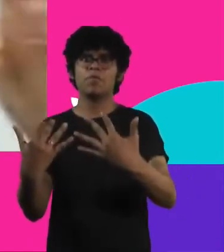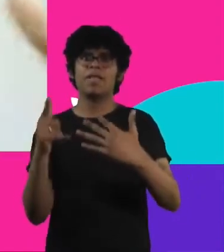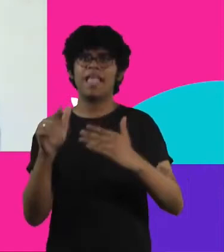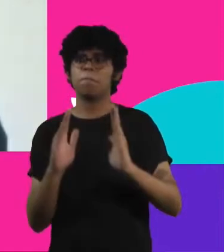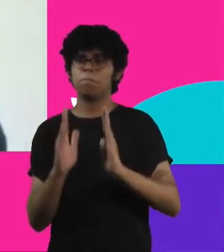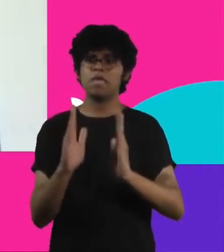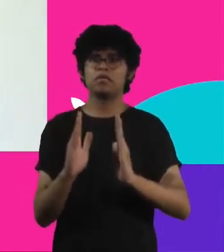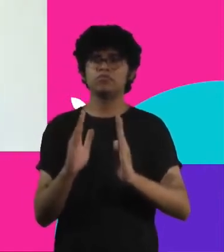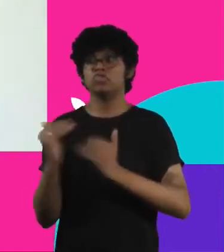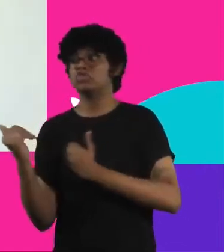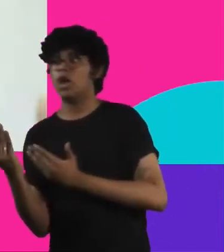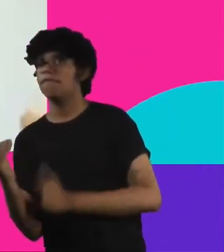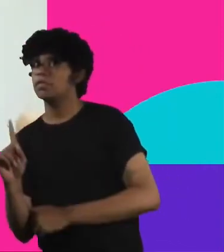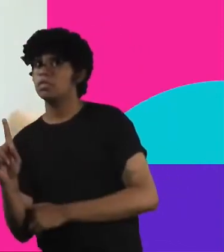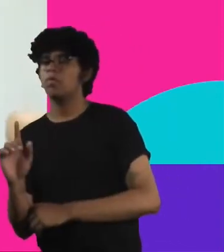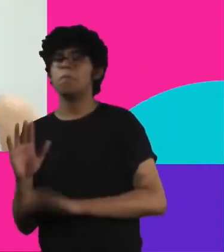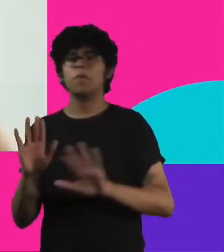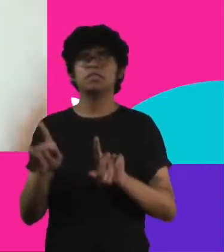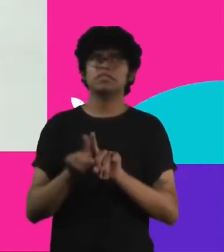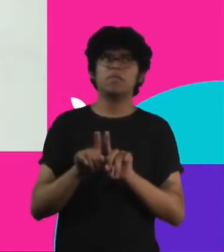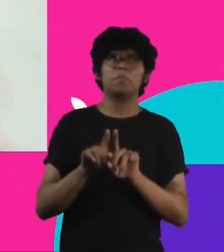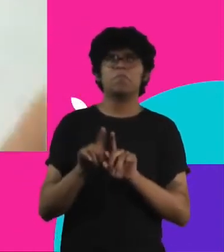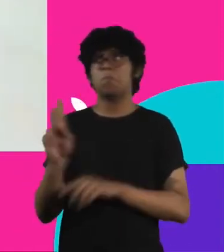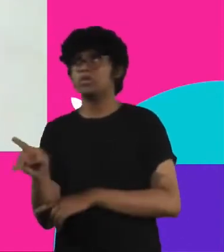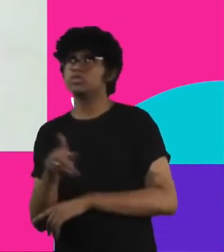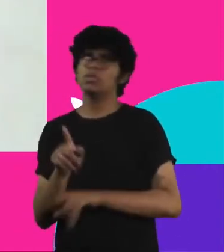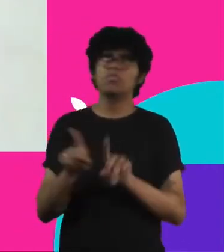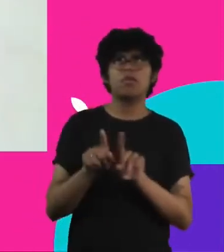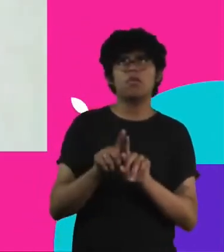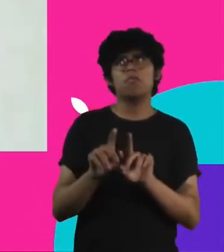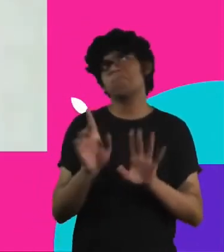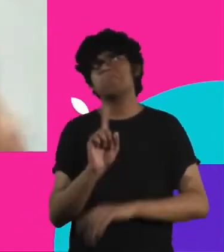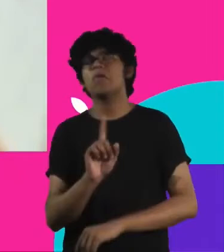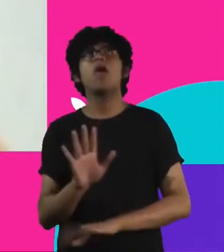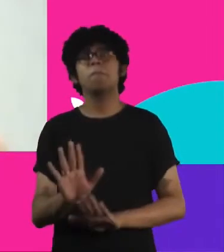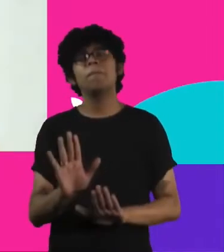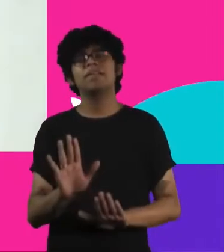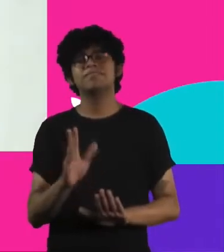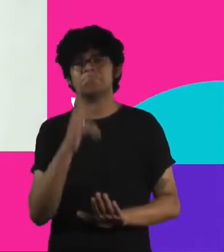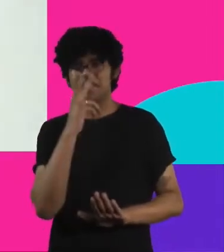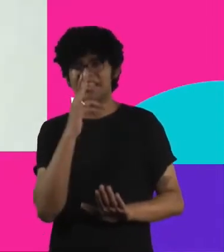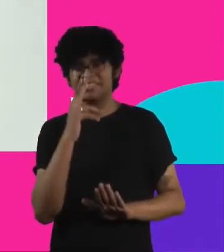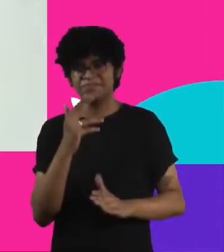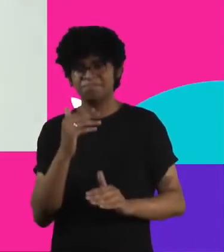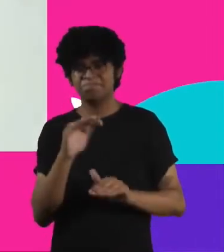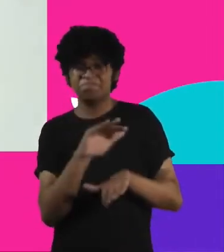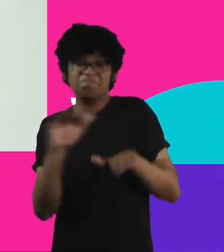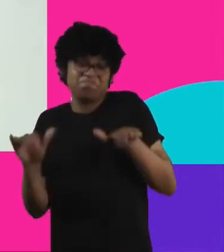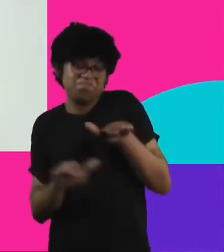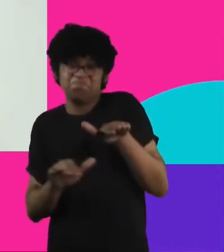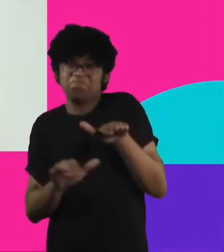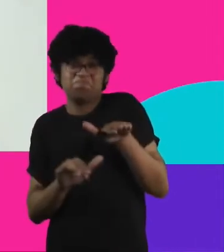não é nem jovem, mas também não é educador, mas está ou inserido ou à margem do mercado de trabalho, ou são